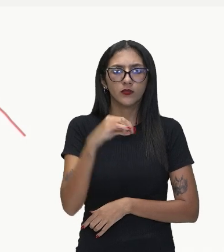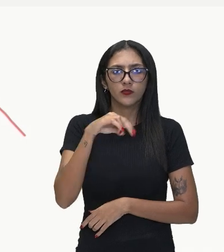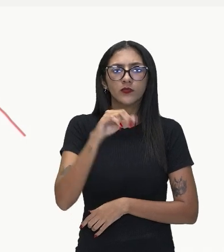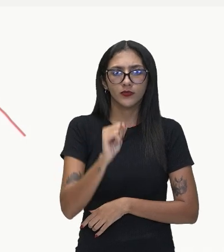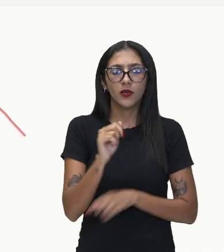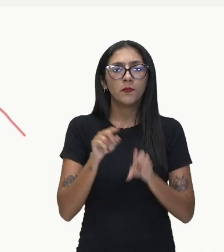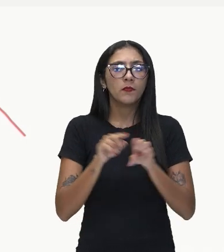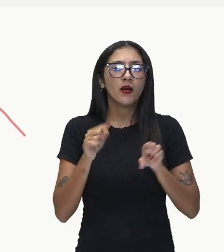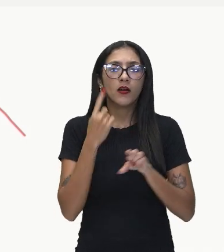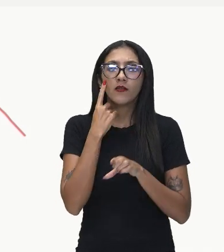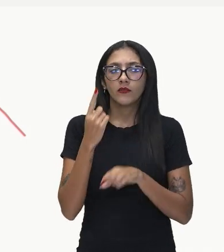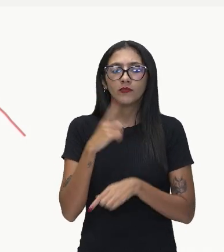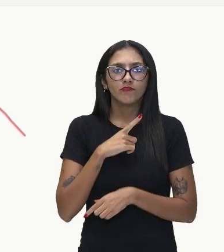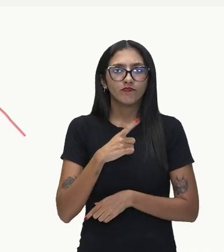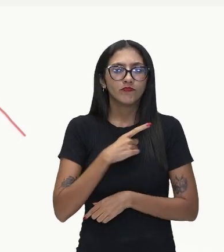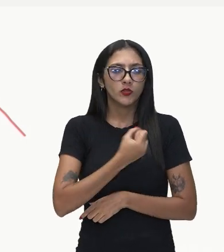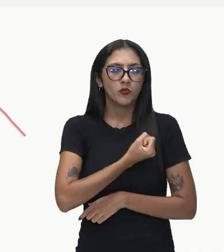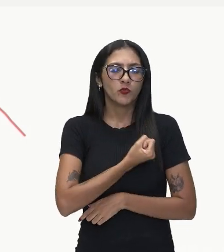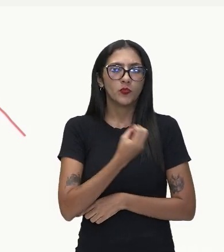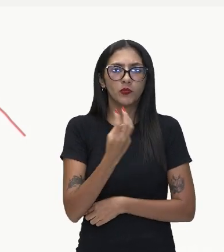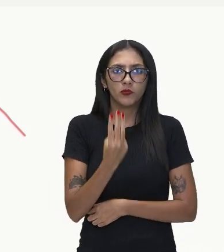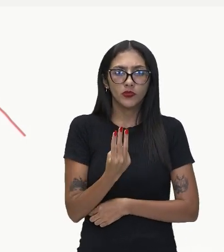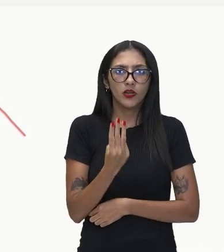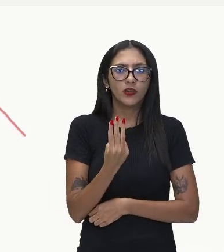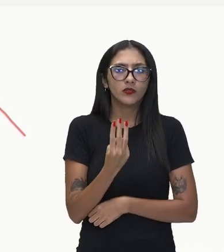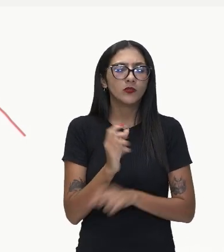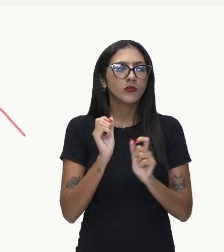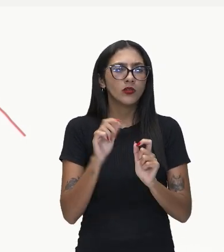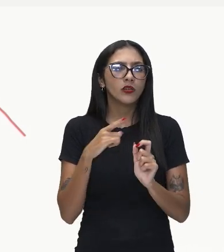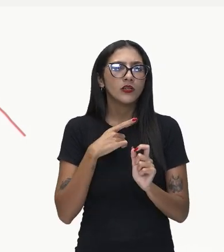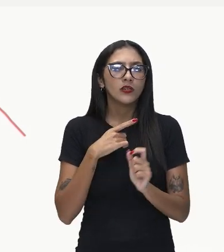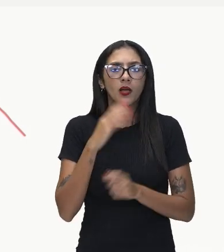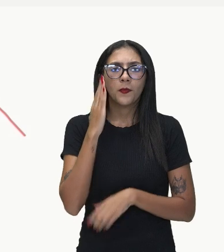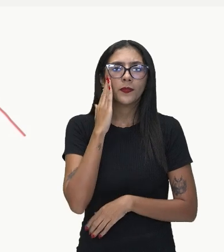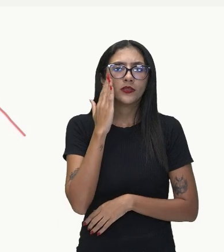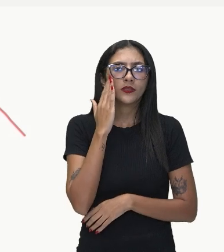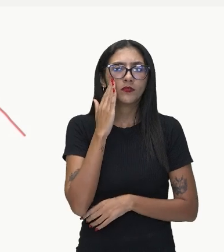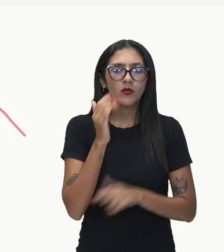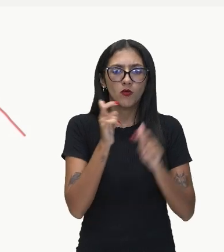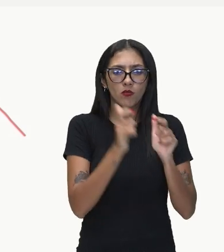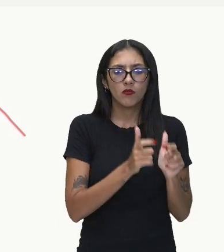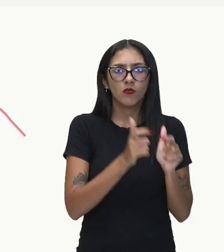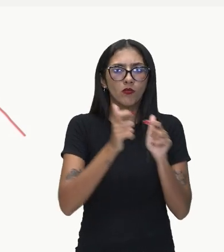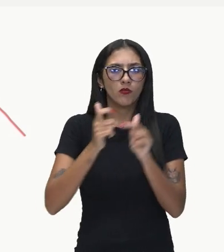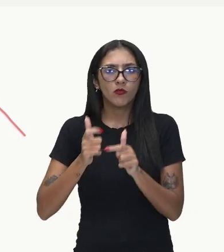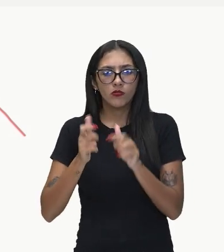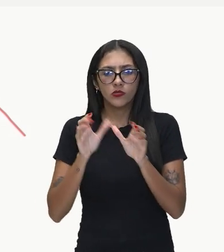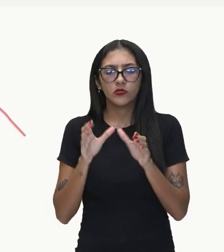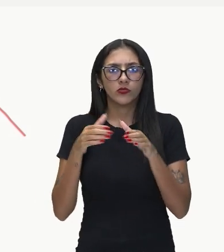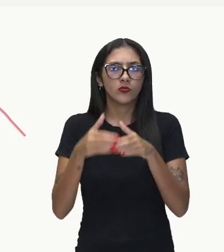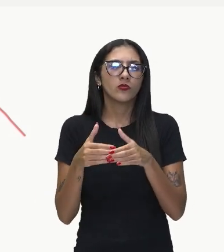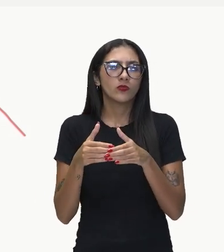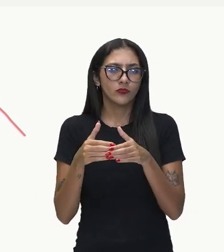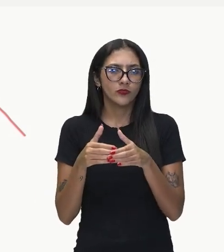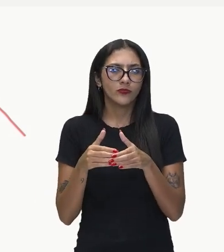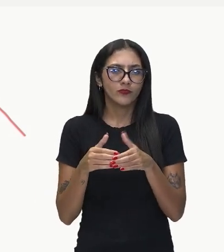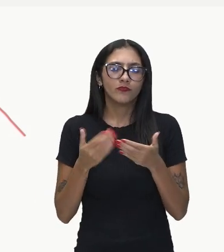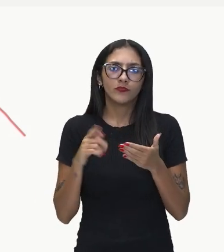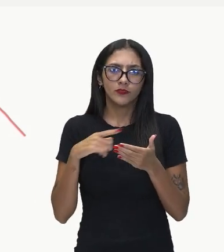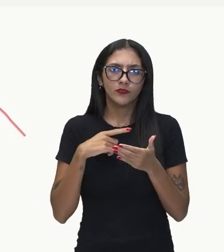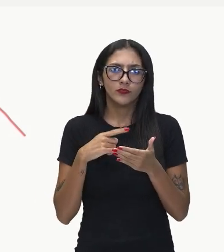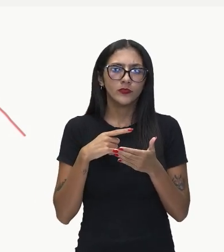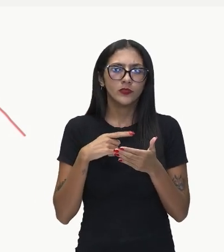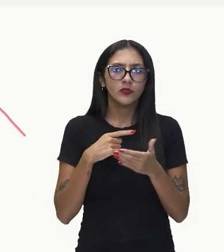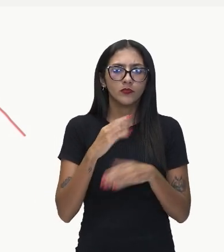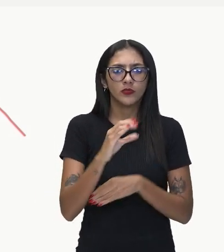3. Esse 3, ele indica a posição do grupo, no caso a